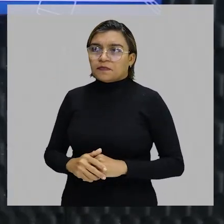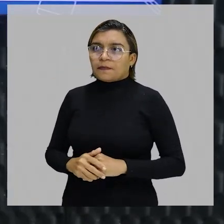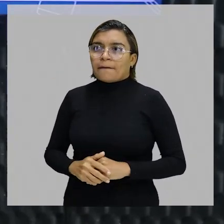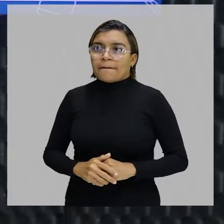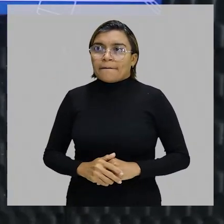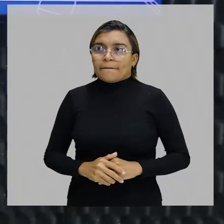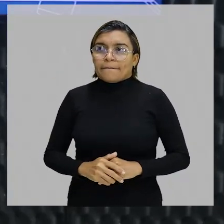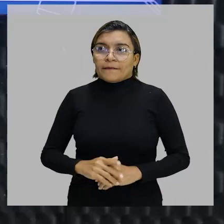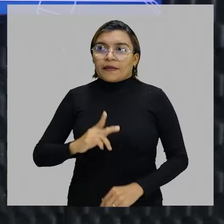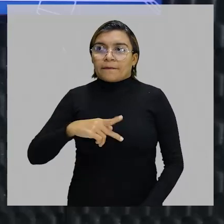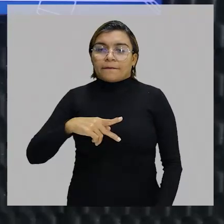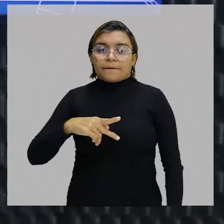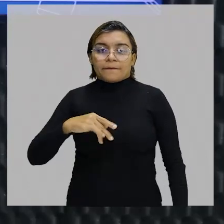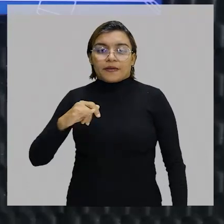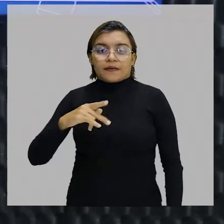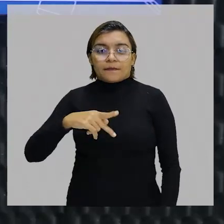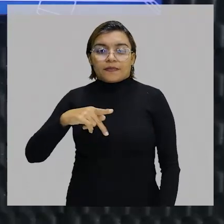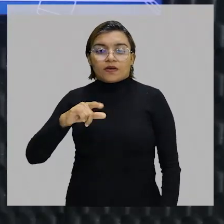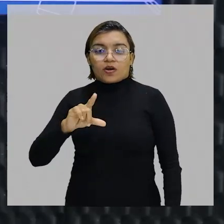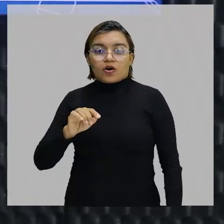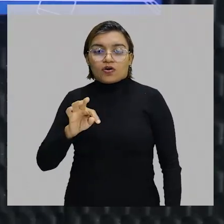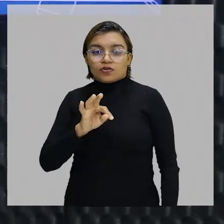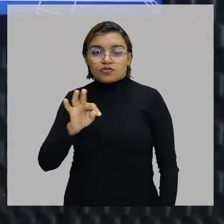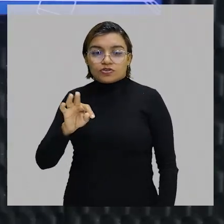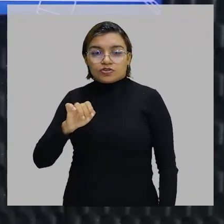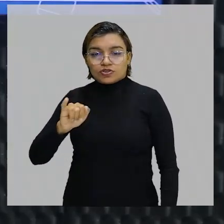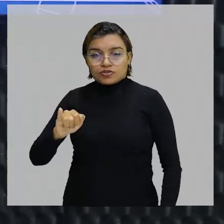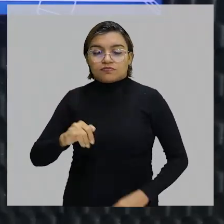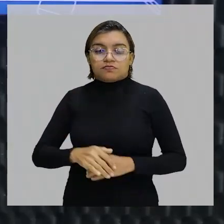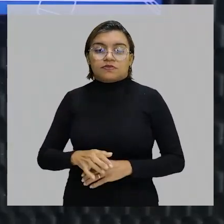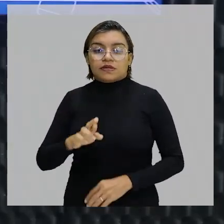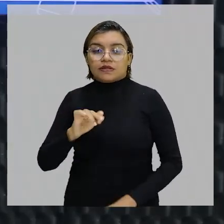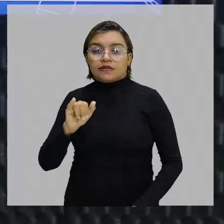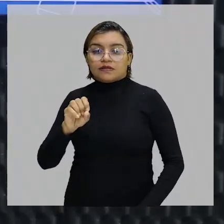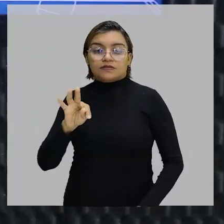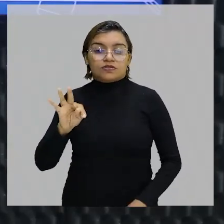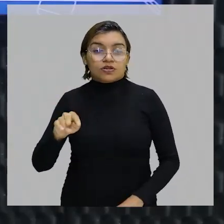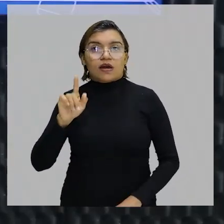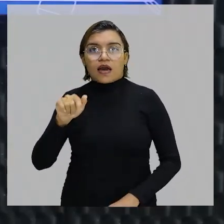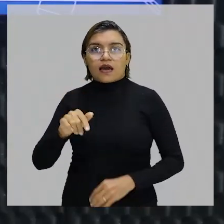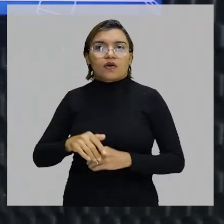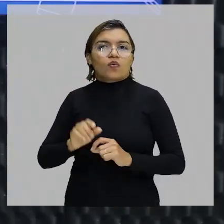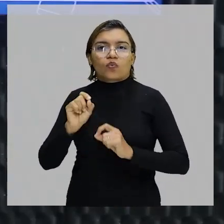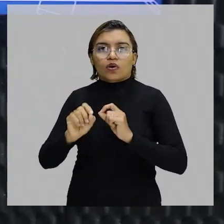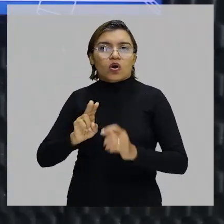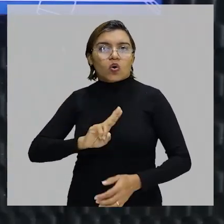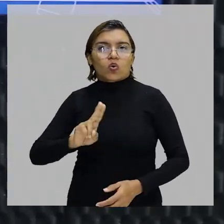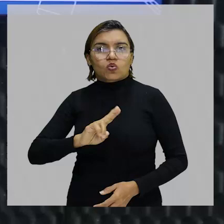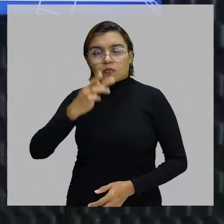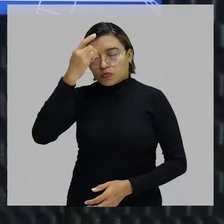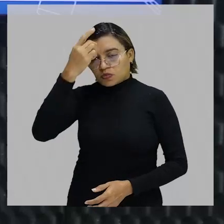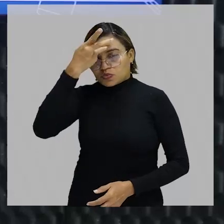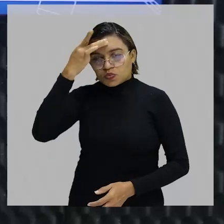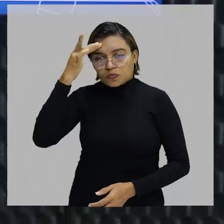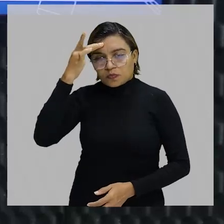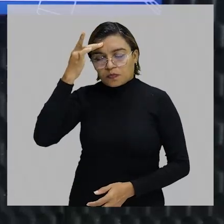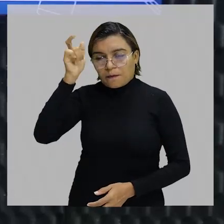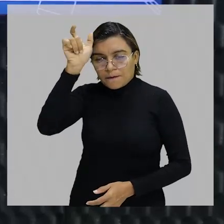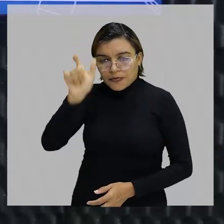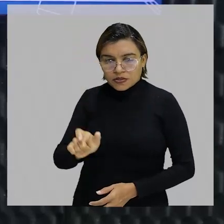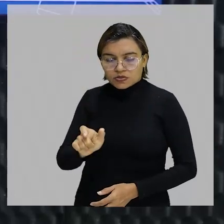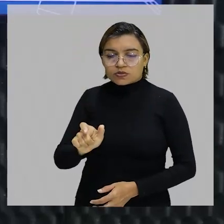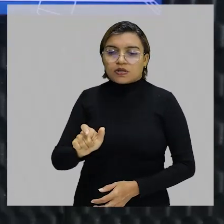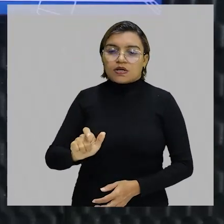A Pipilote, esse é o nome mesmo, Hist, é um apelido. Pipilote é o nome de um personagem da